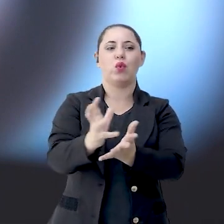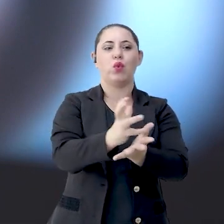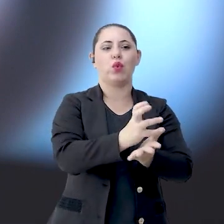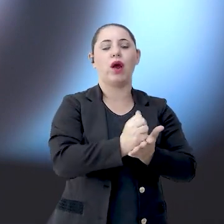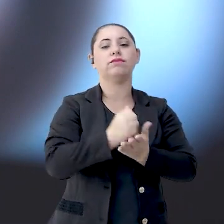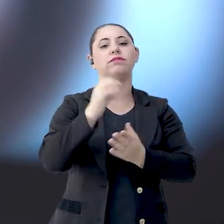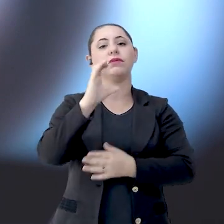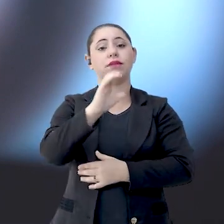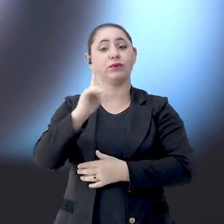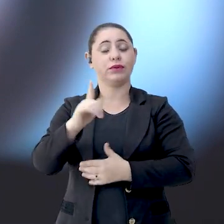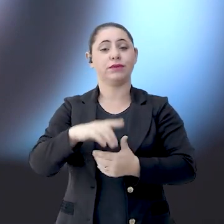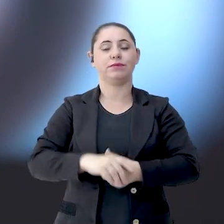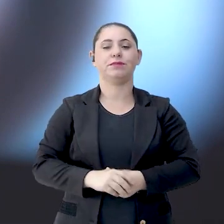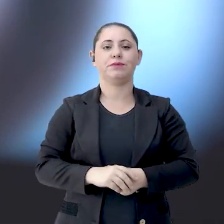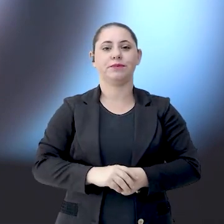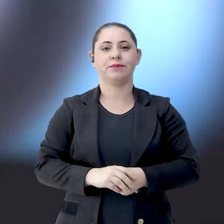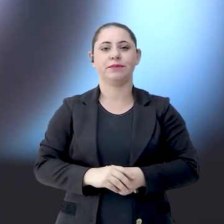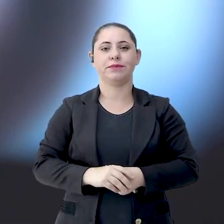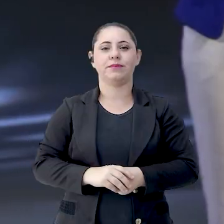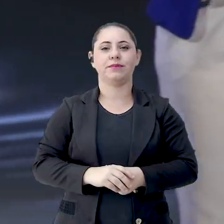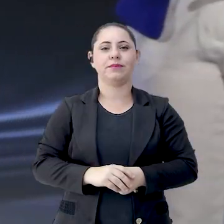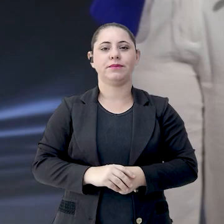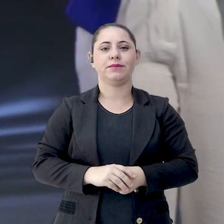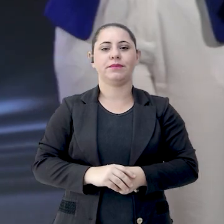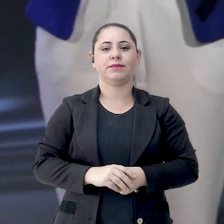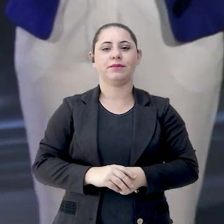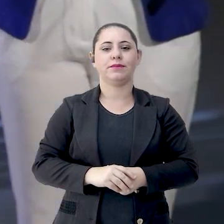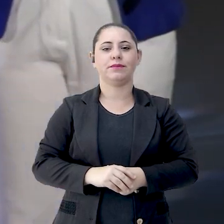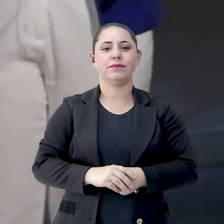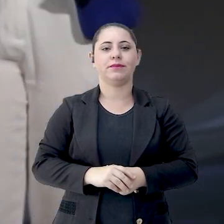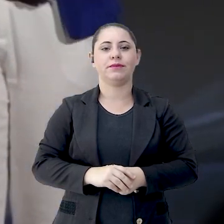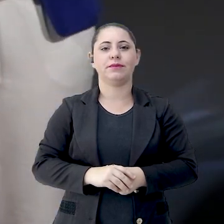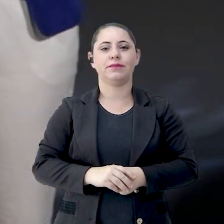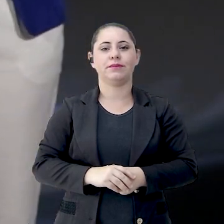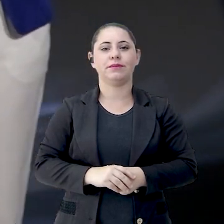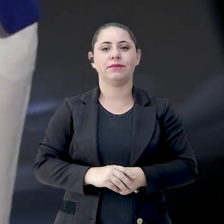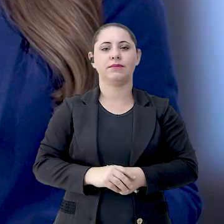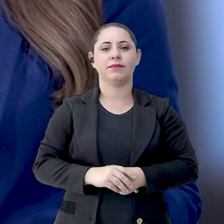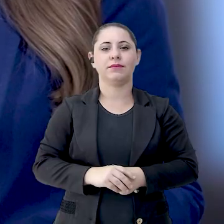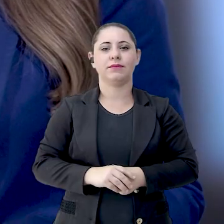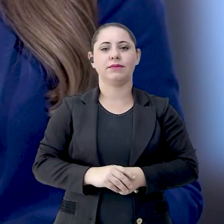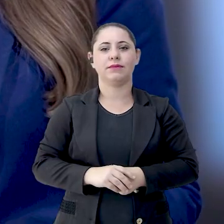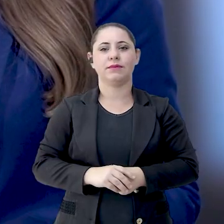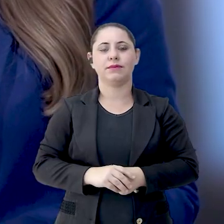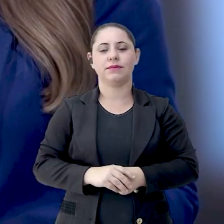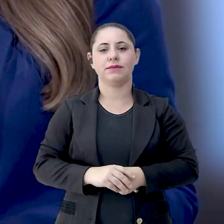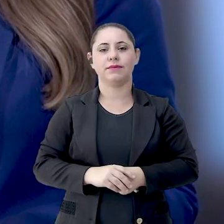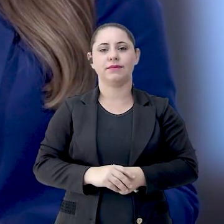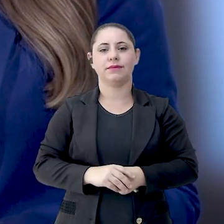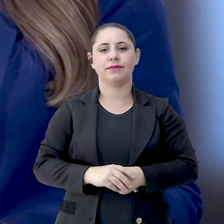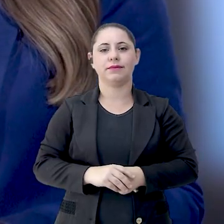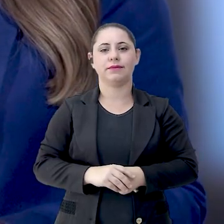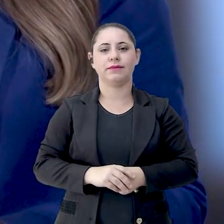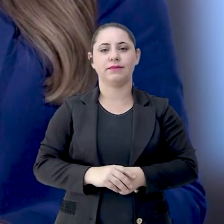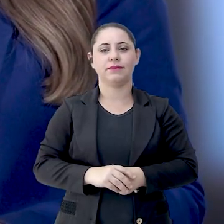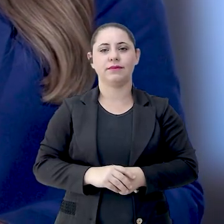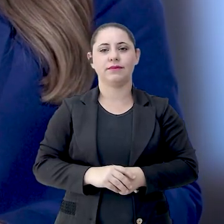mais arrecada, é a de Campo Grande. A região de Campo Grande é formada por 10